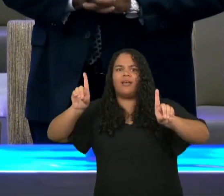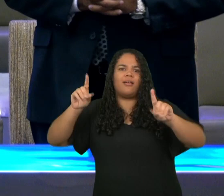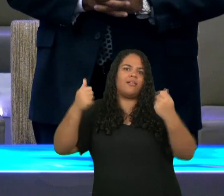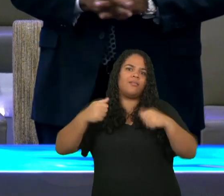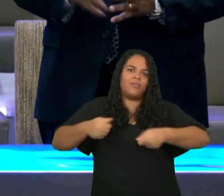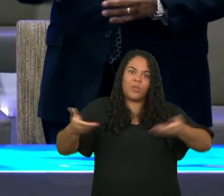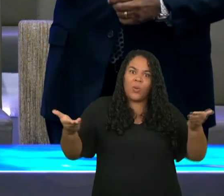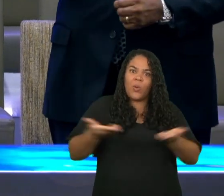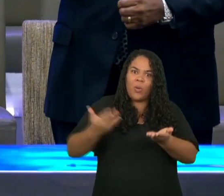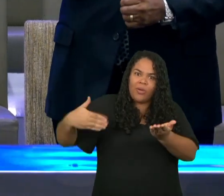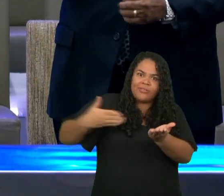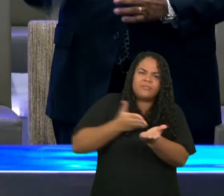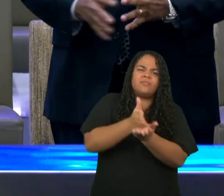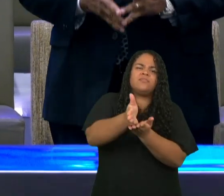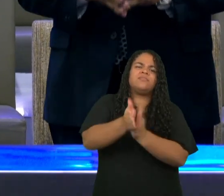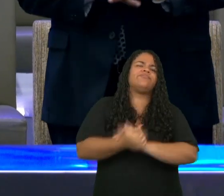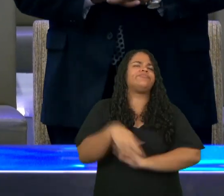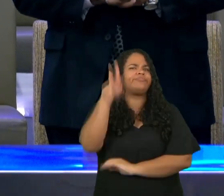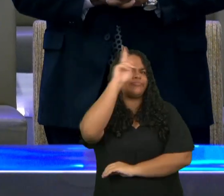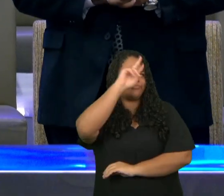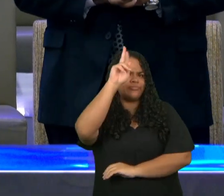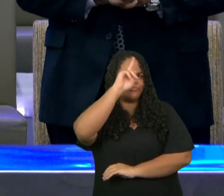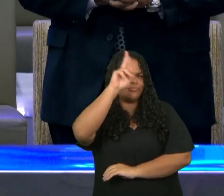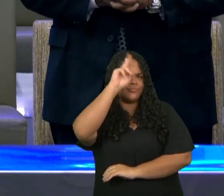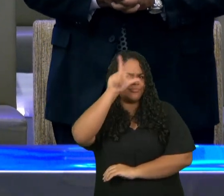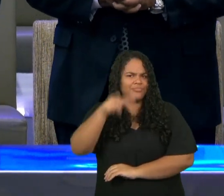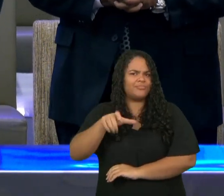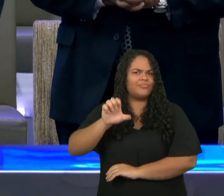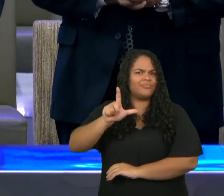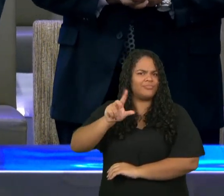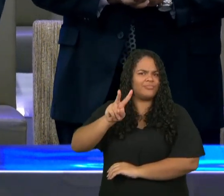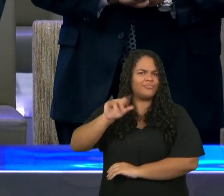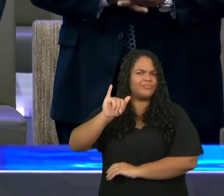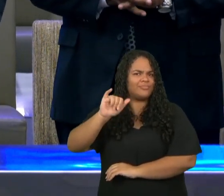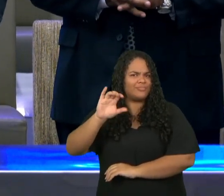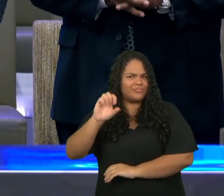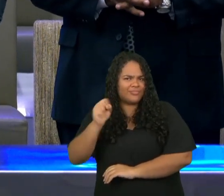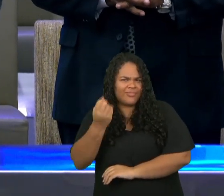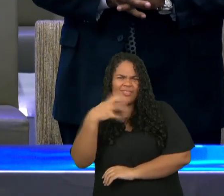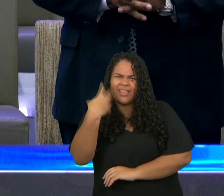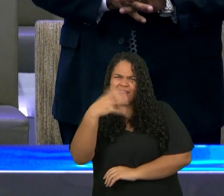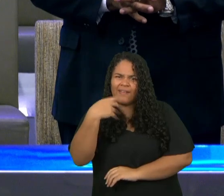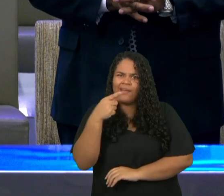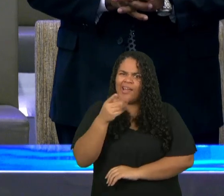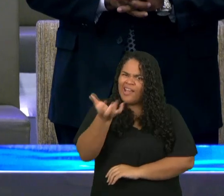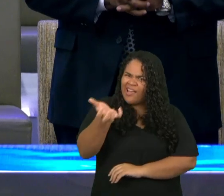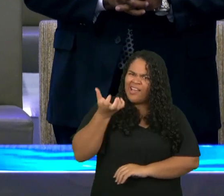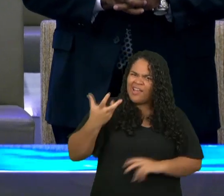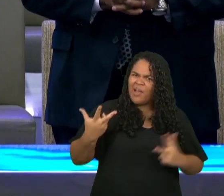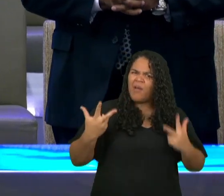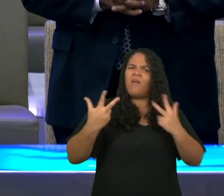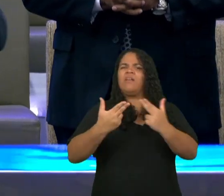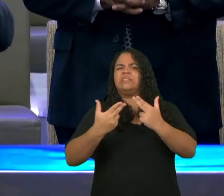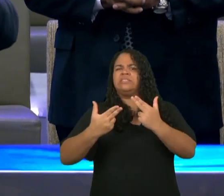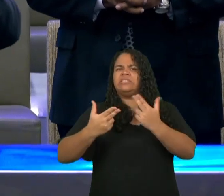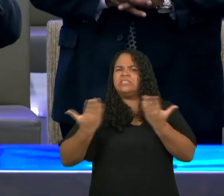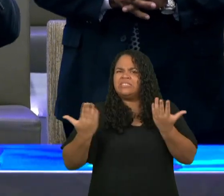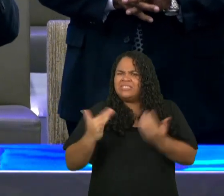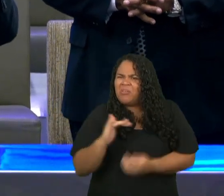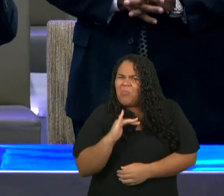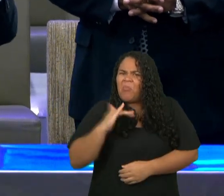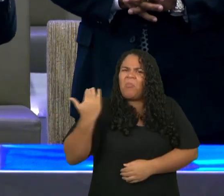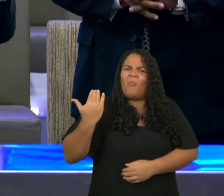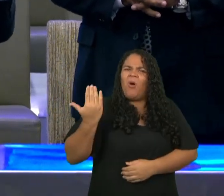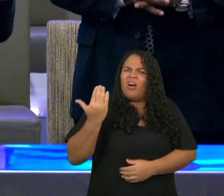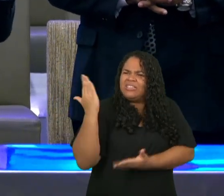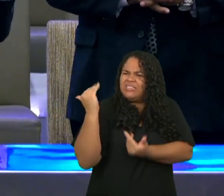como Elvis Aaron Presley. Se você crê que Deus tem um propósito e que ainda dá tempo de Deus